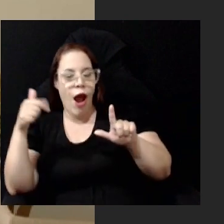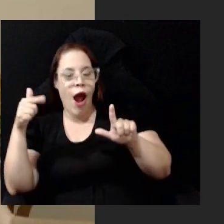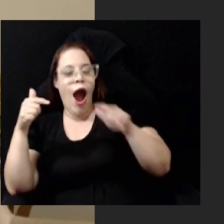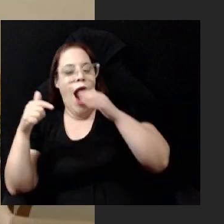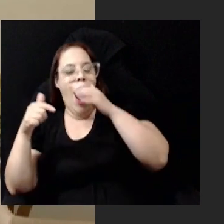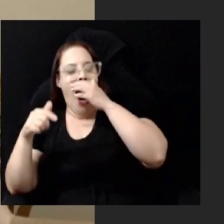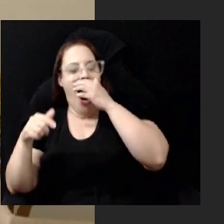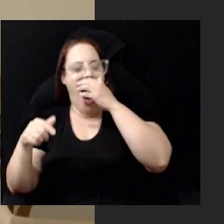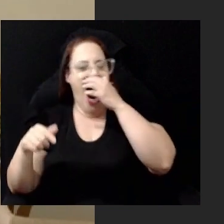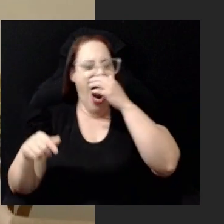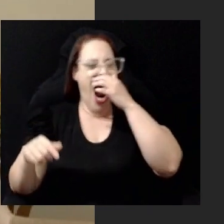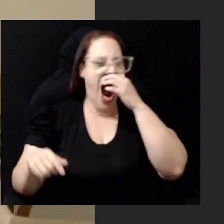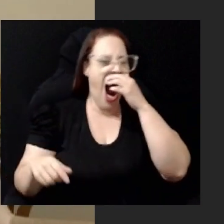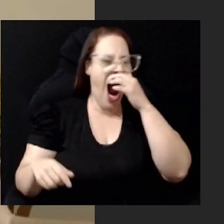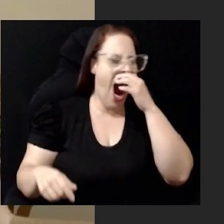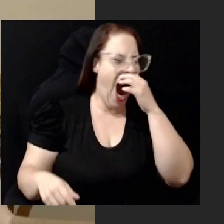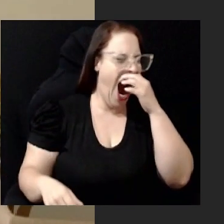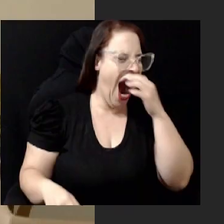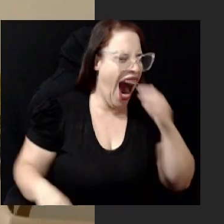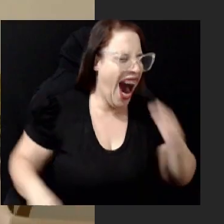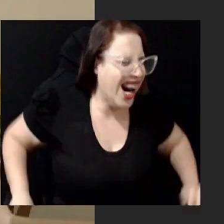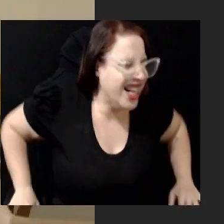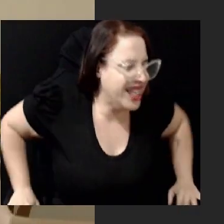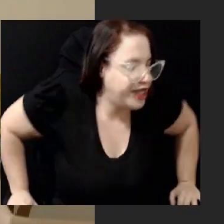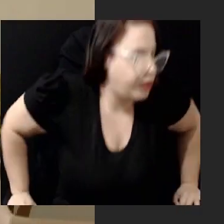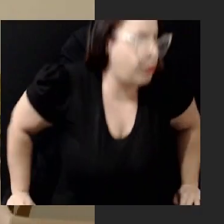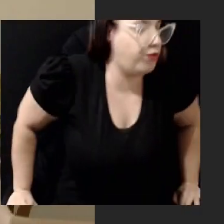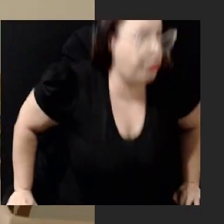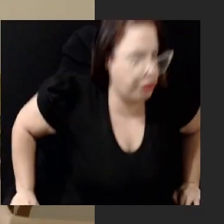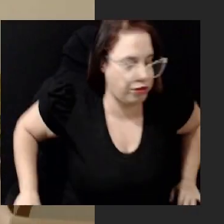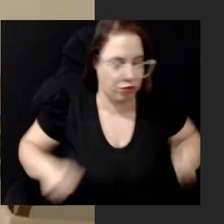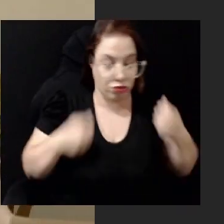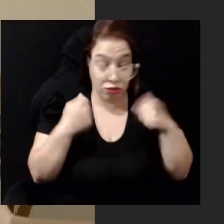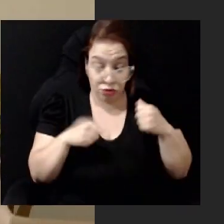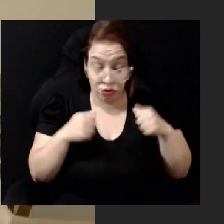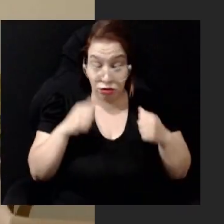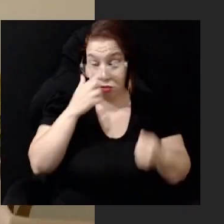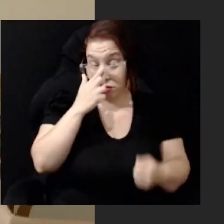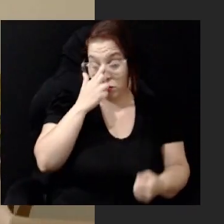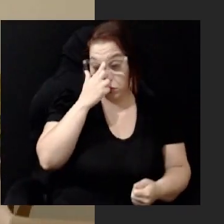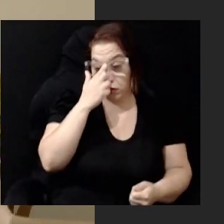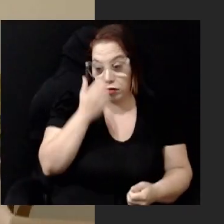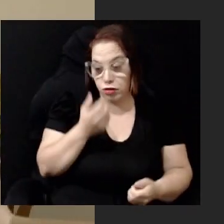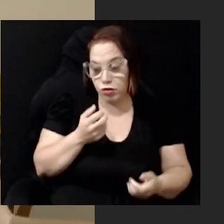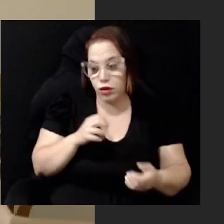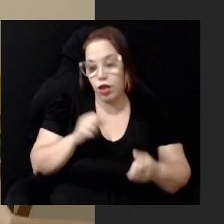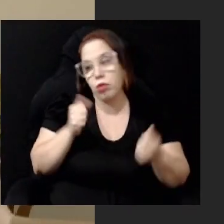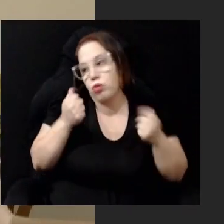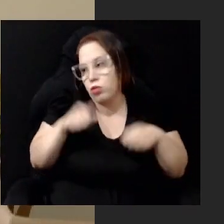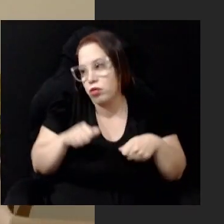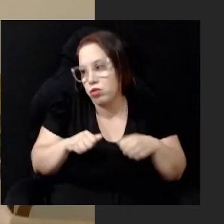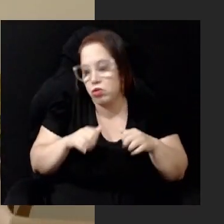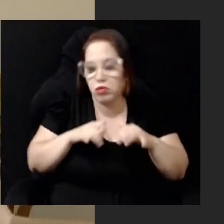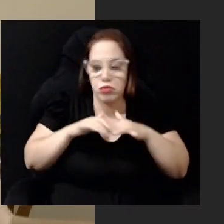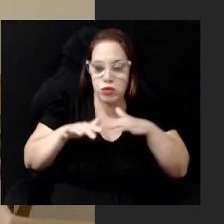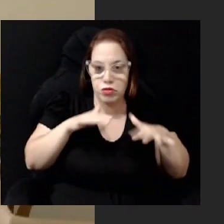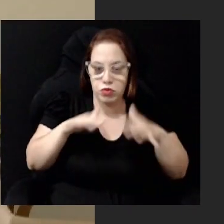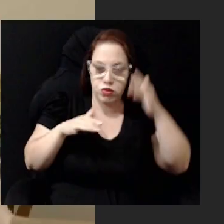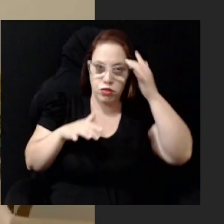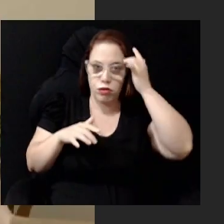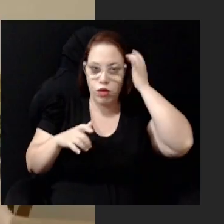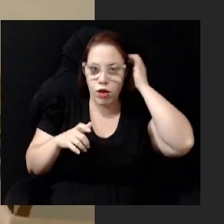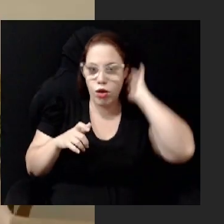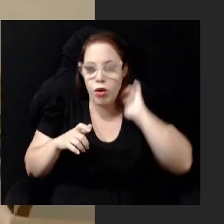câncer. Então, né, é preciso ter atenção, mas a possibilidade ou a probabilidade de uma